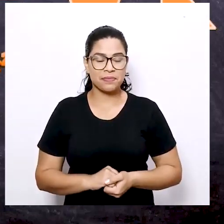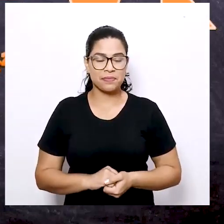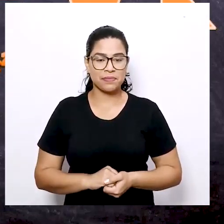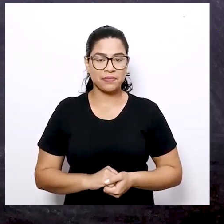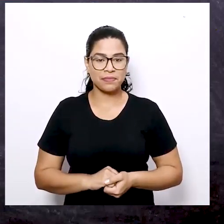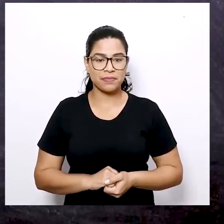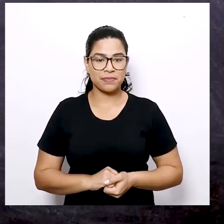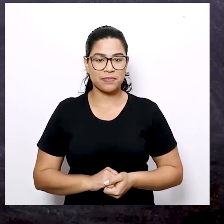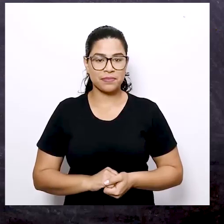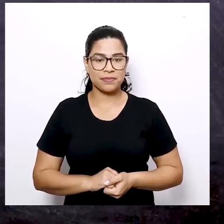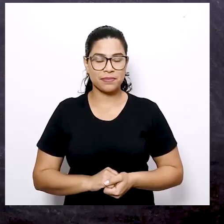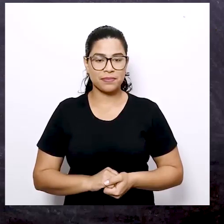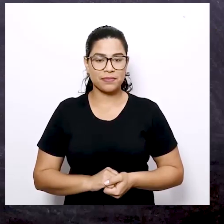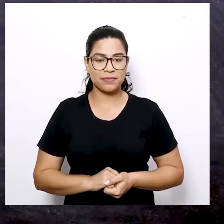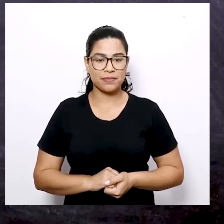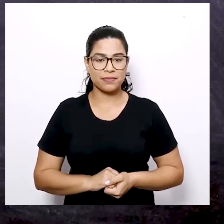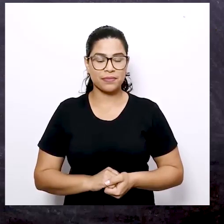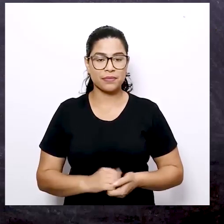matemática.